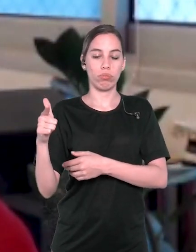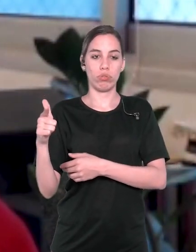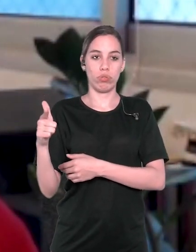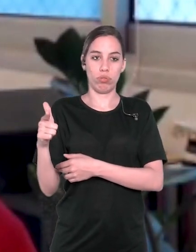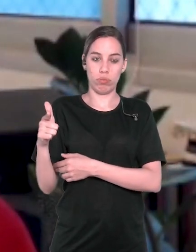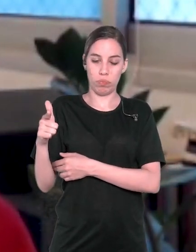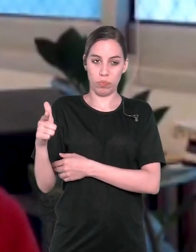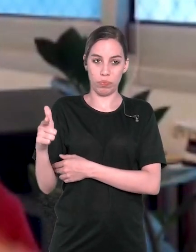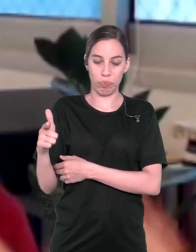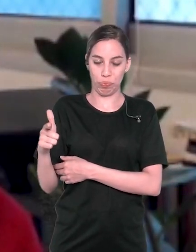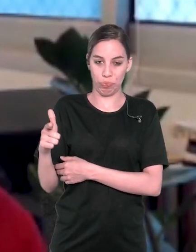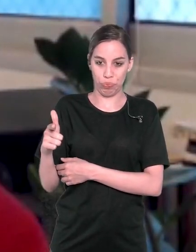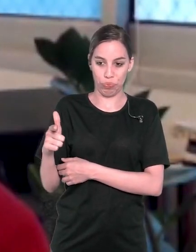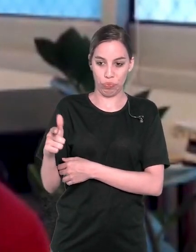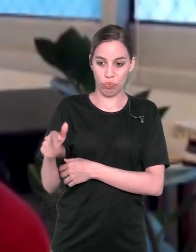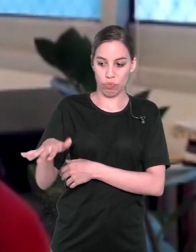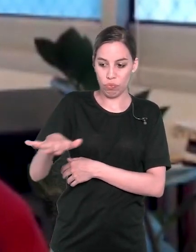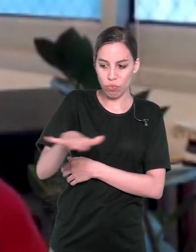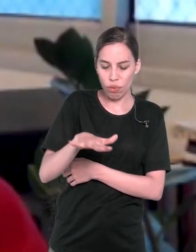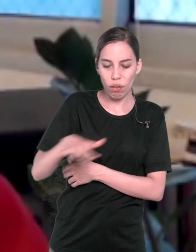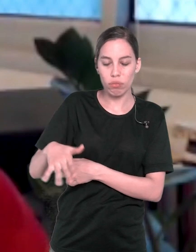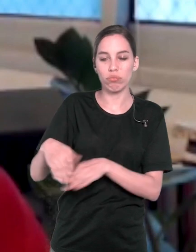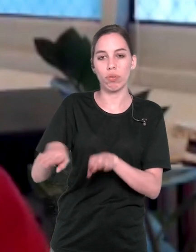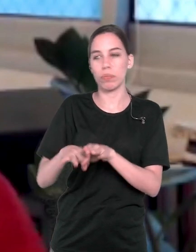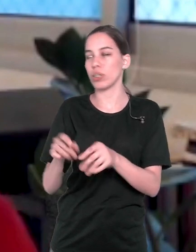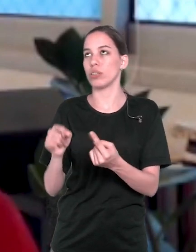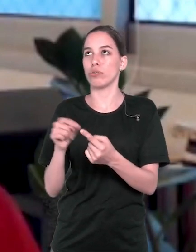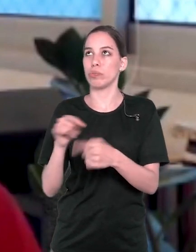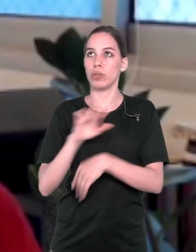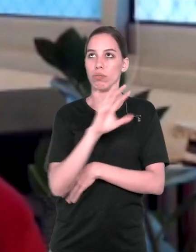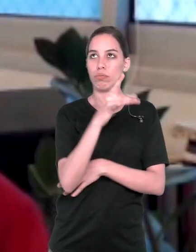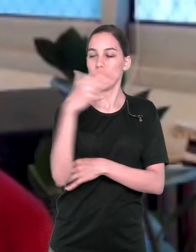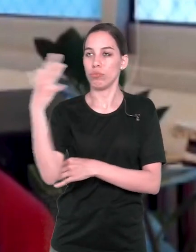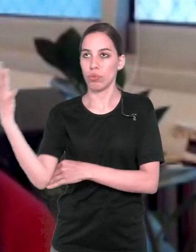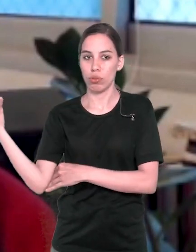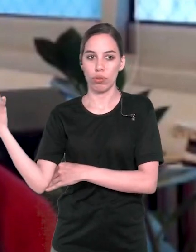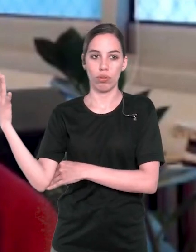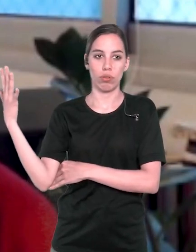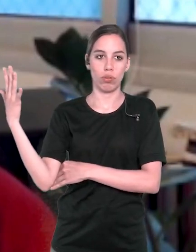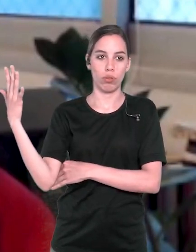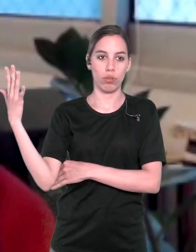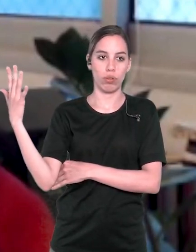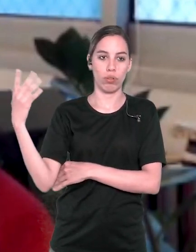como a ecologia, a etologia, que é o estudo